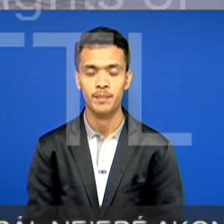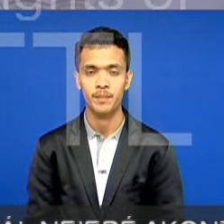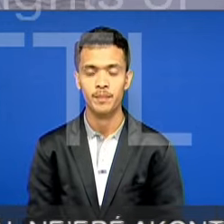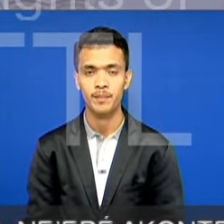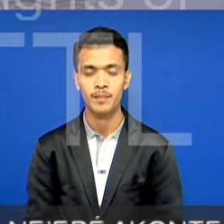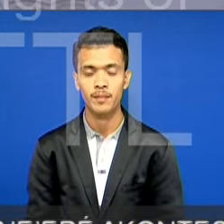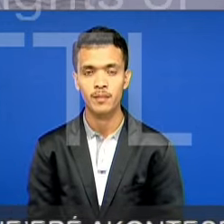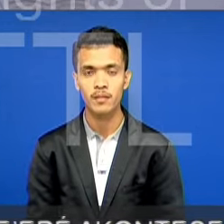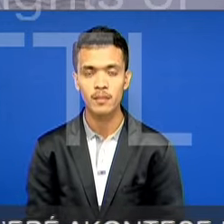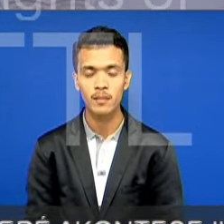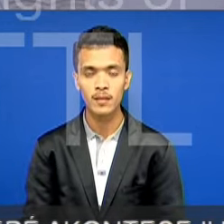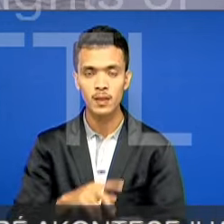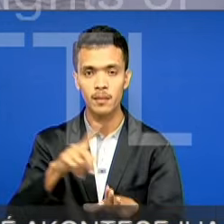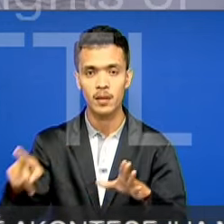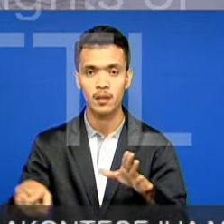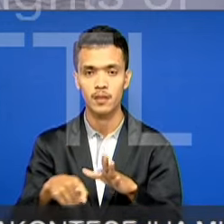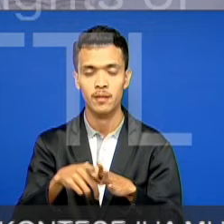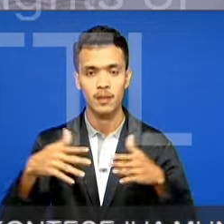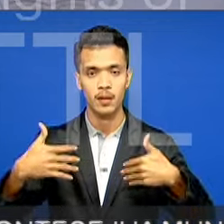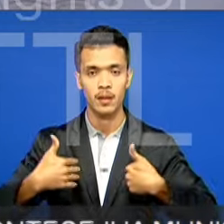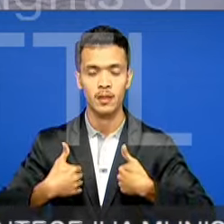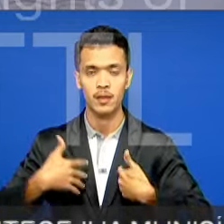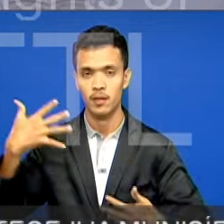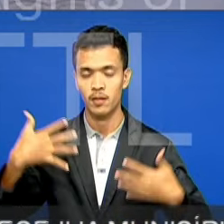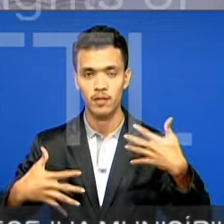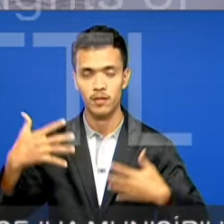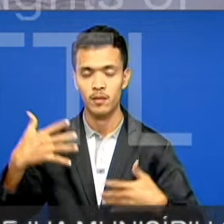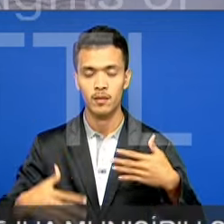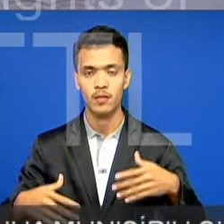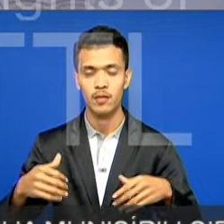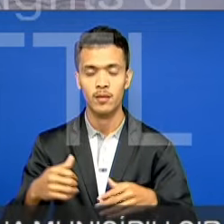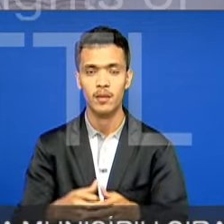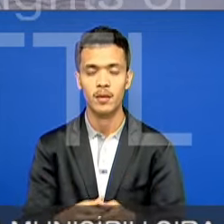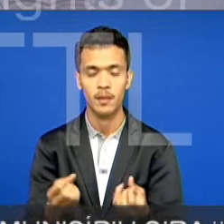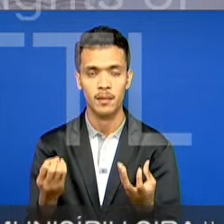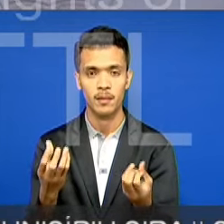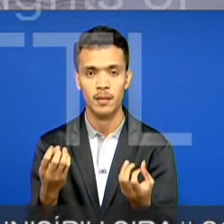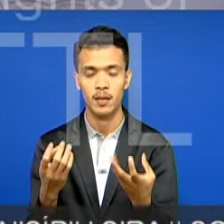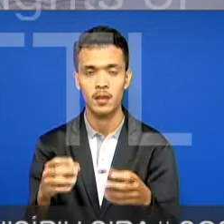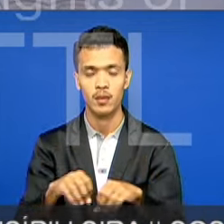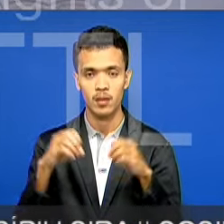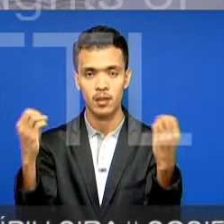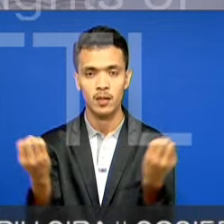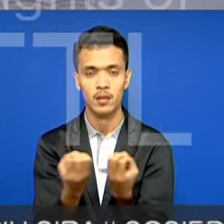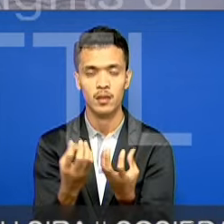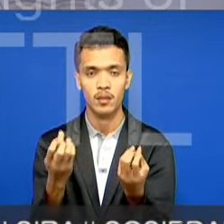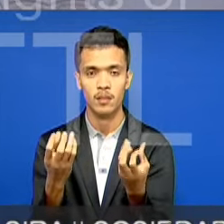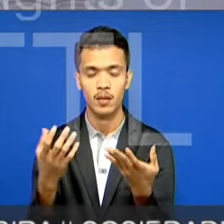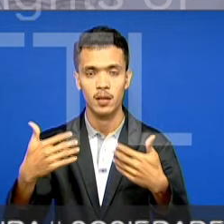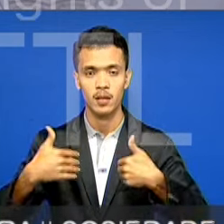leite. Participo em fundo, e a clandestina, e a outra Ioi, organizaram a Ioi, durante o